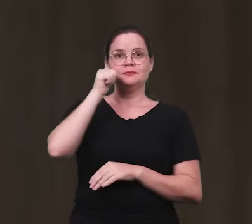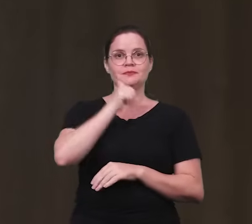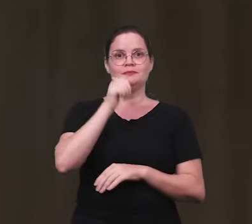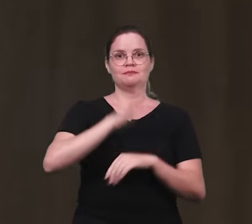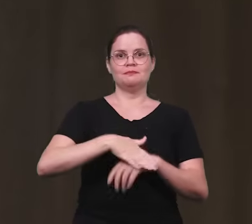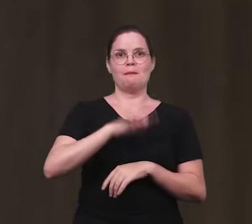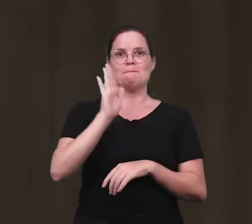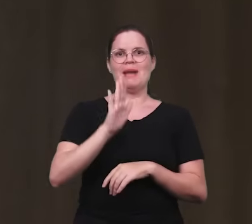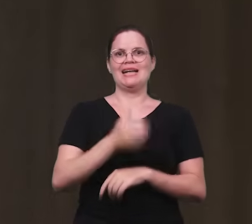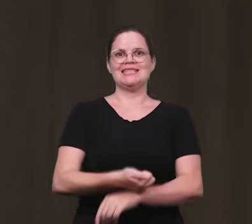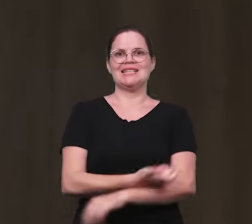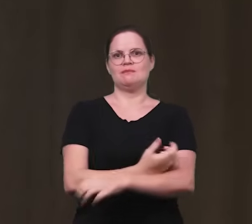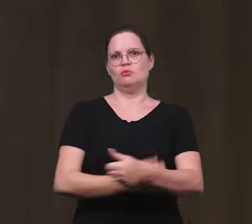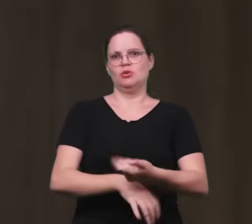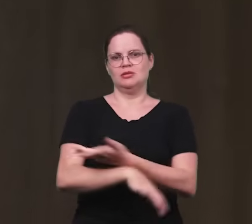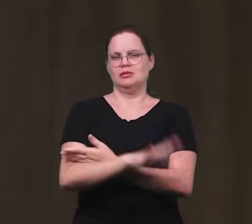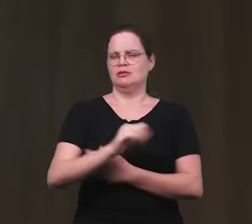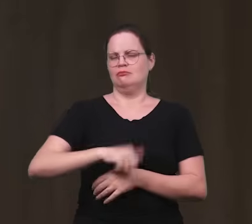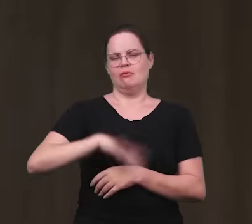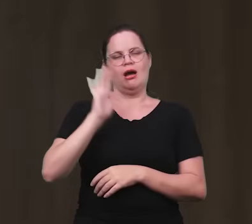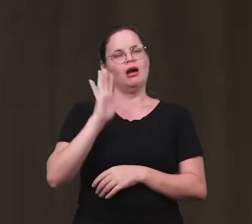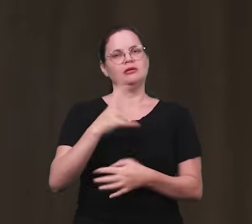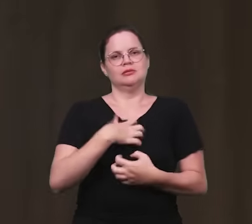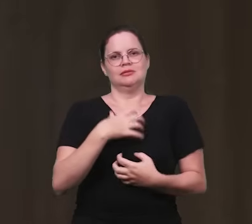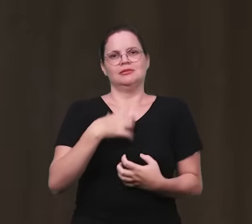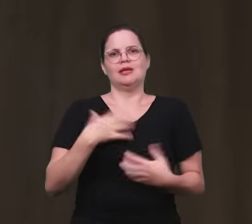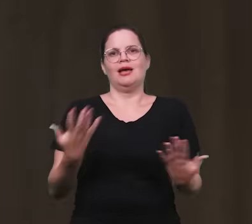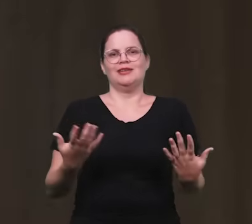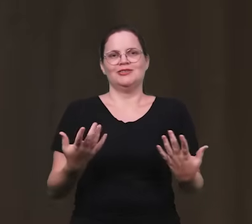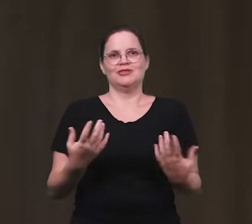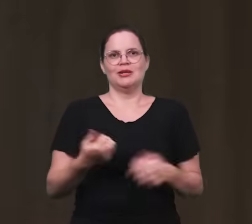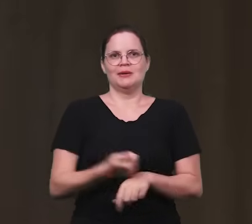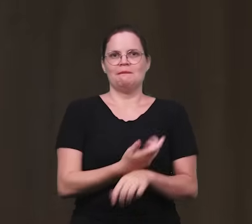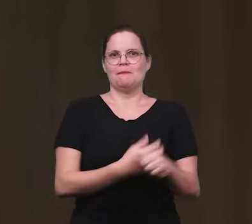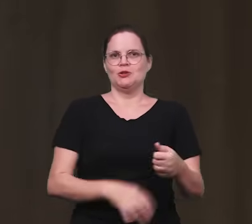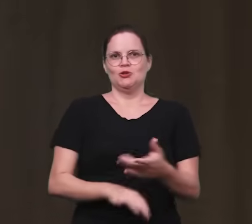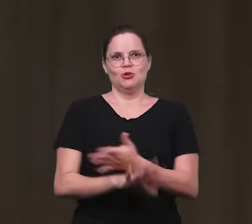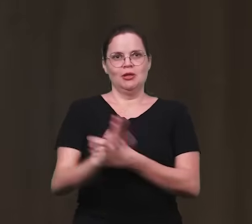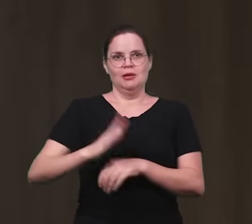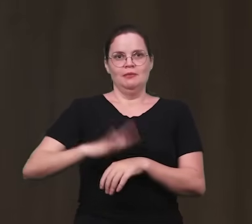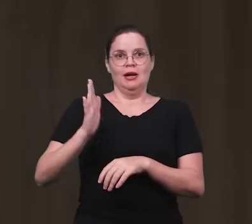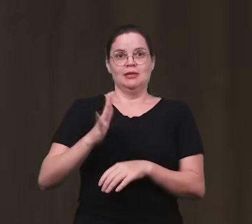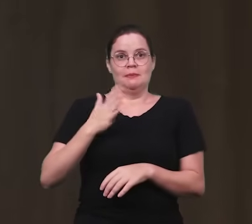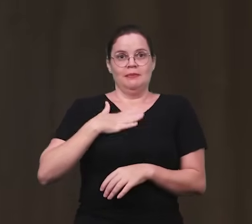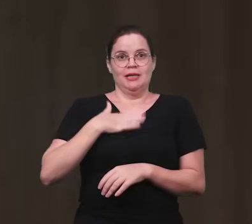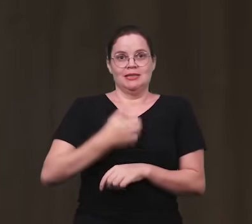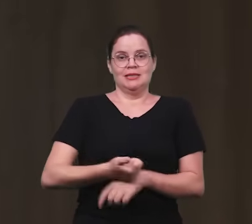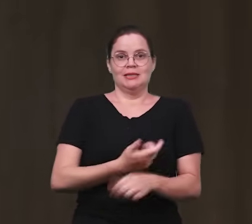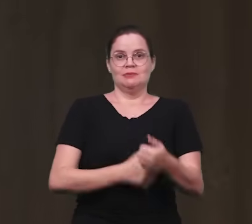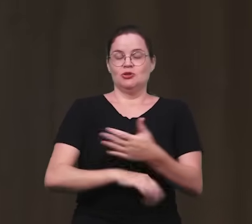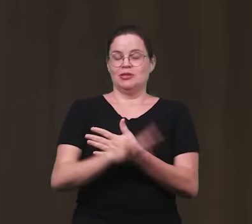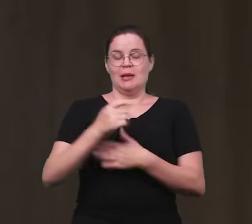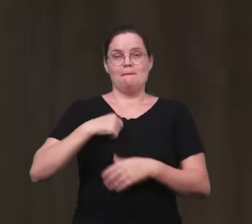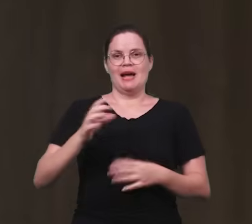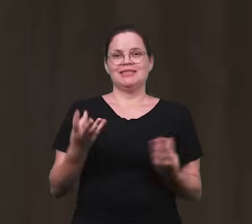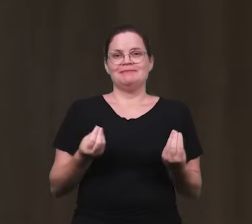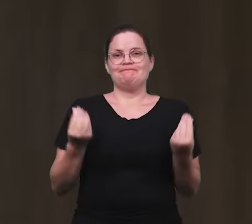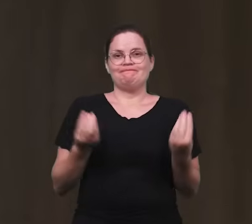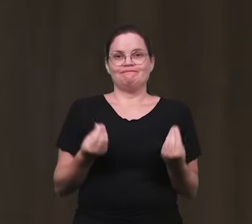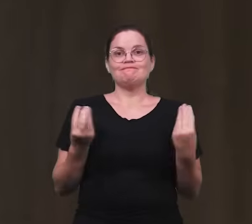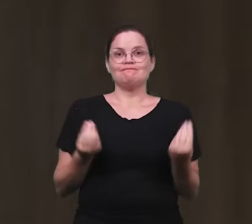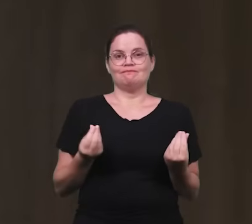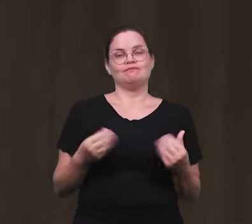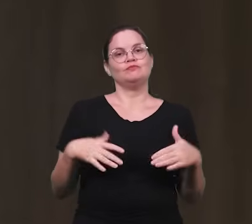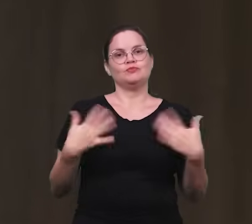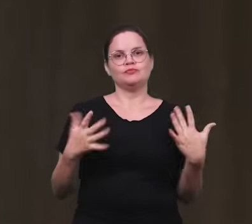mais emotivas, né? Nós somos mais dominadas por aquilo que é emocional, as nossas emoções são mais latentes. Então,